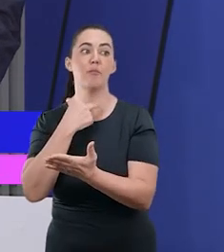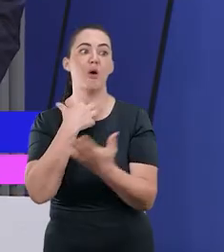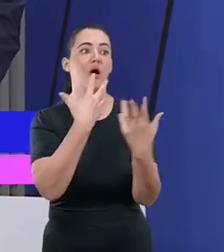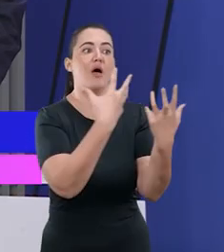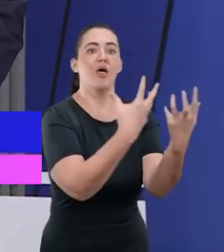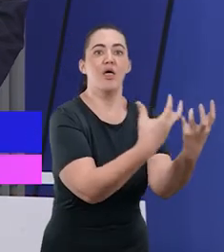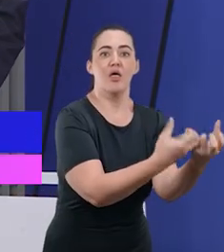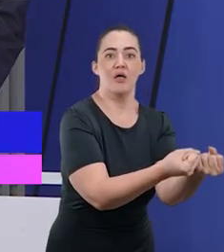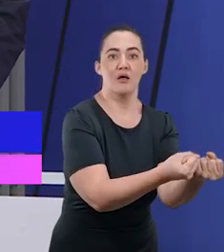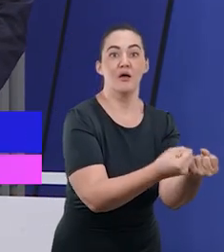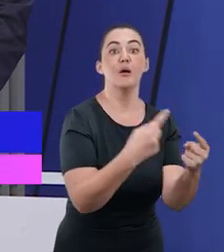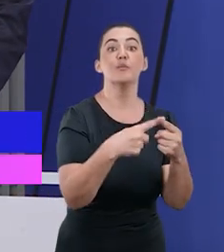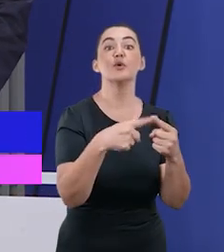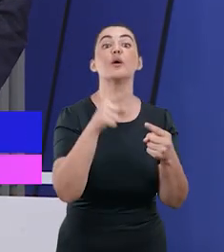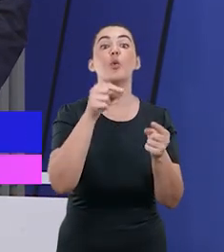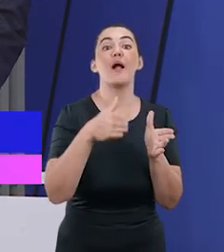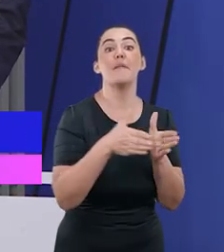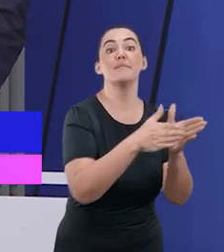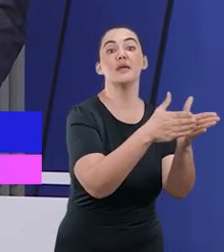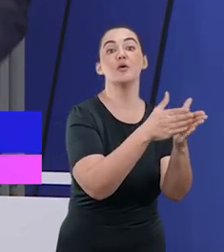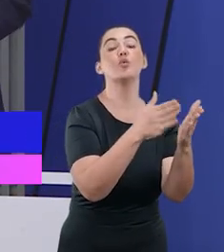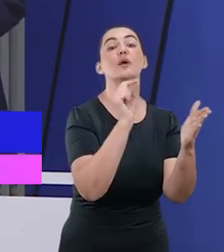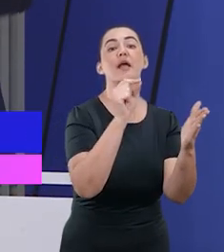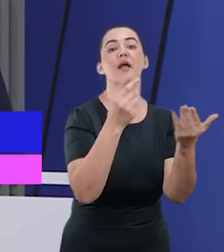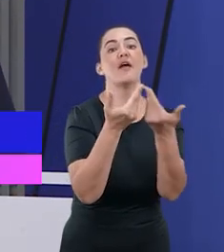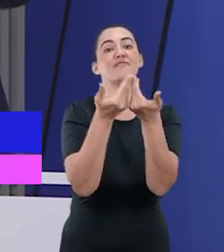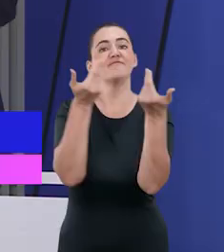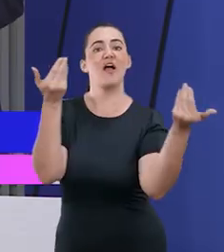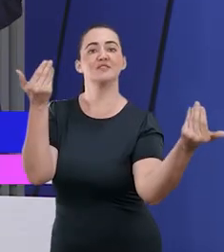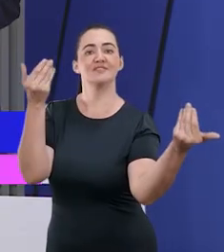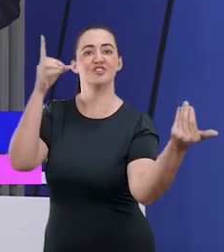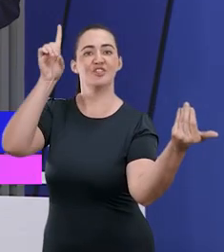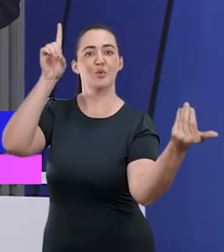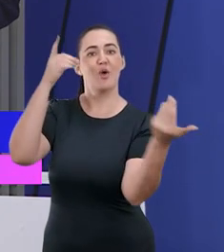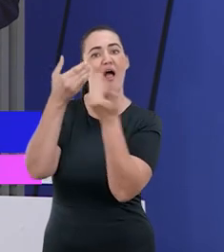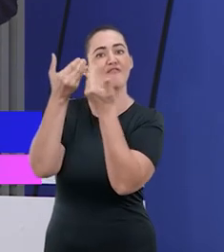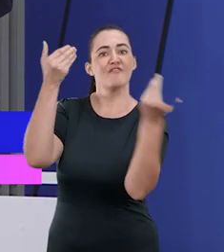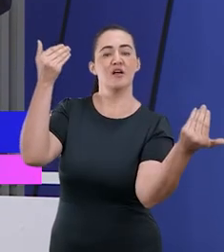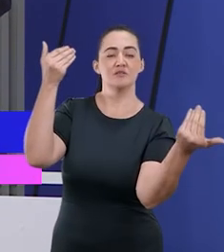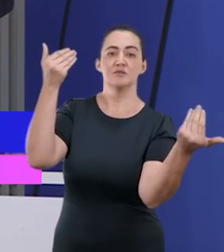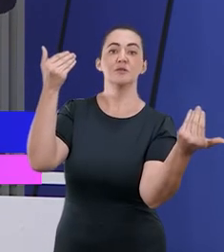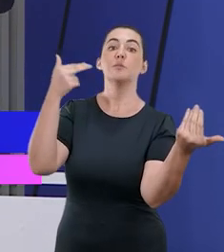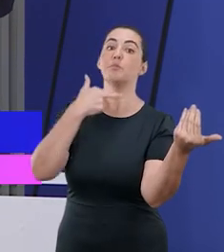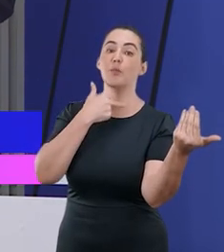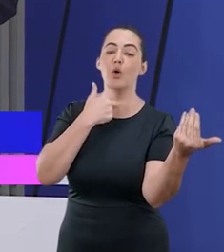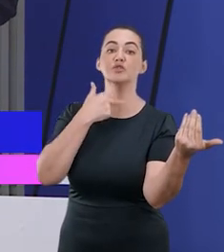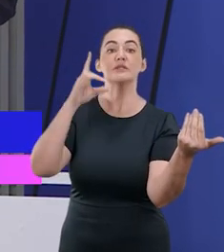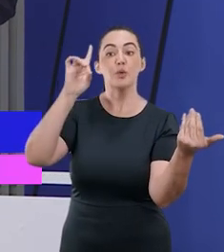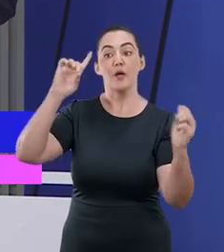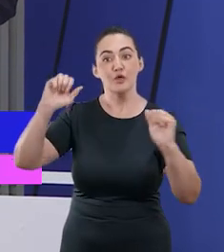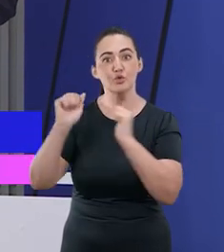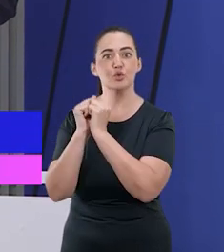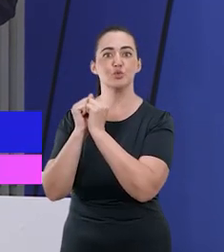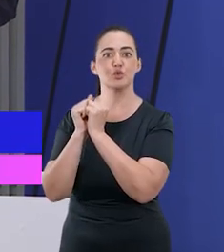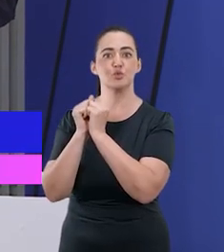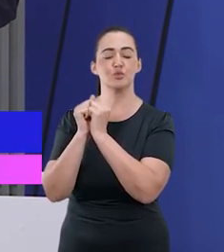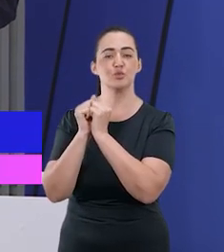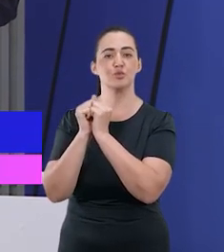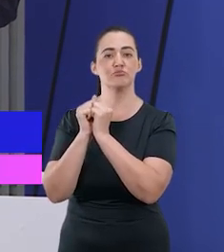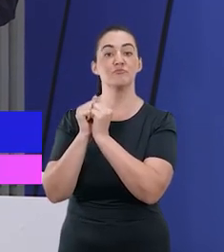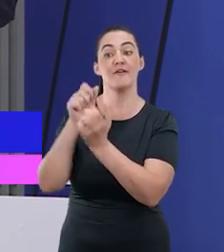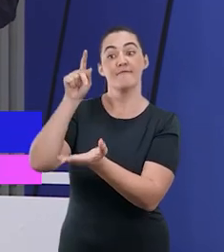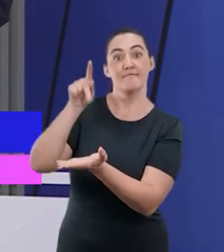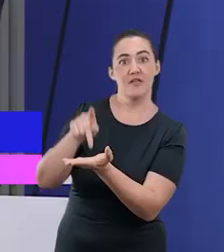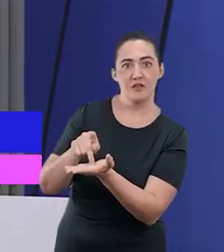te afastando de Deus. E Deus não quer você longe dele, Deus quer você perto. Quer você do lado dele. Então,